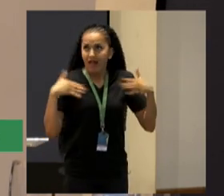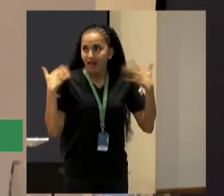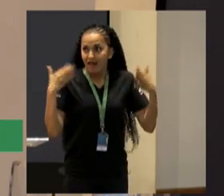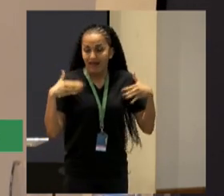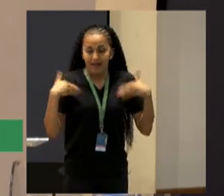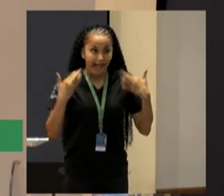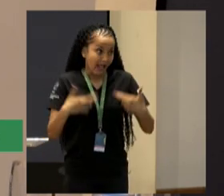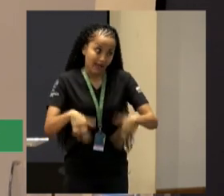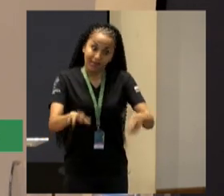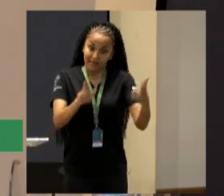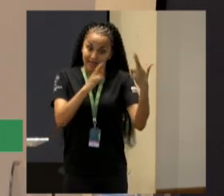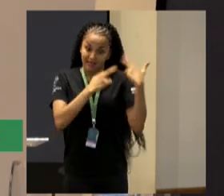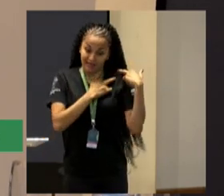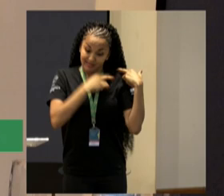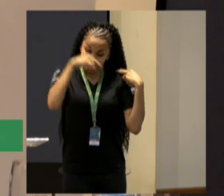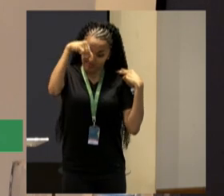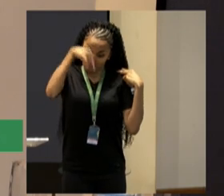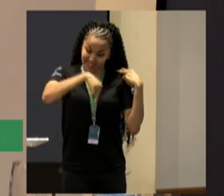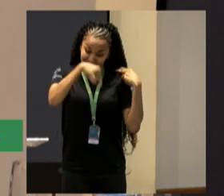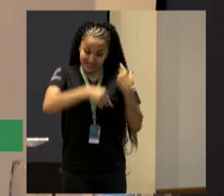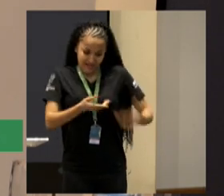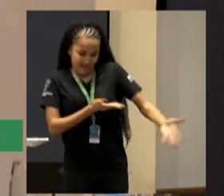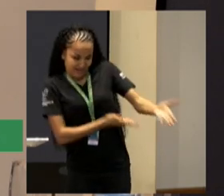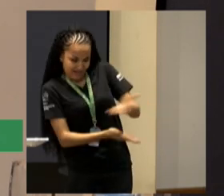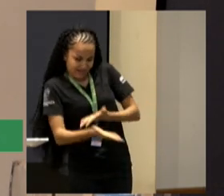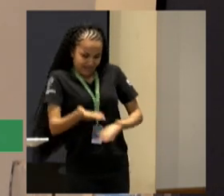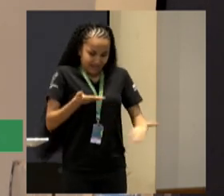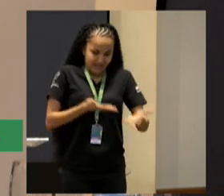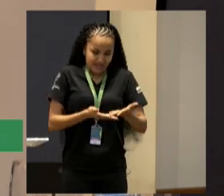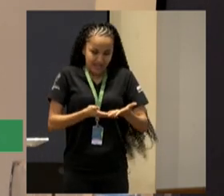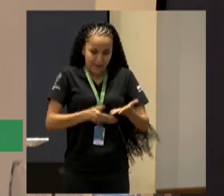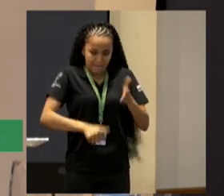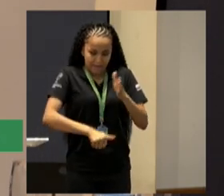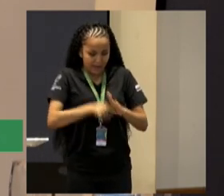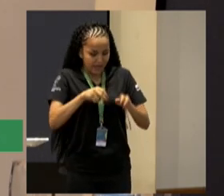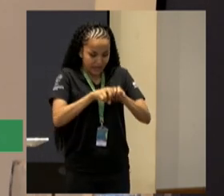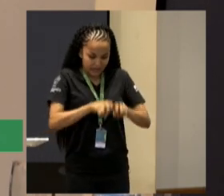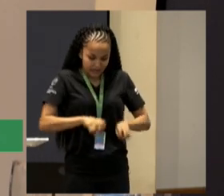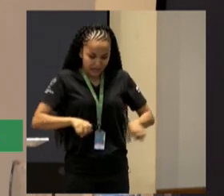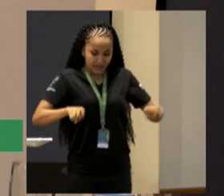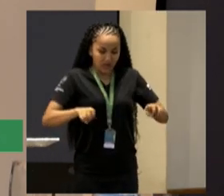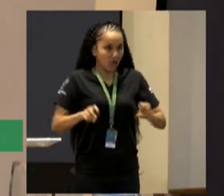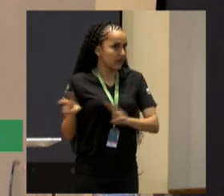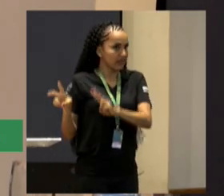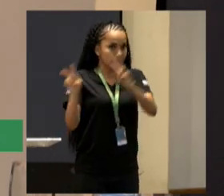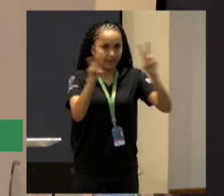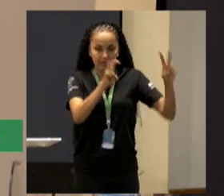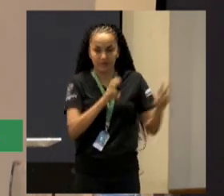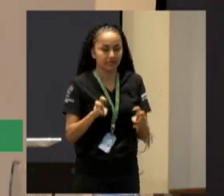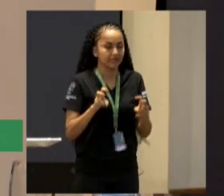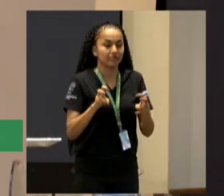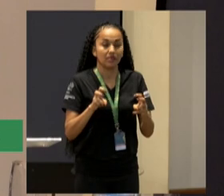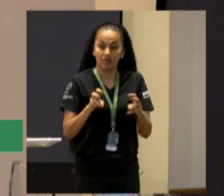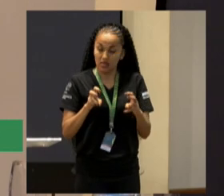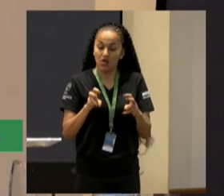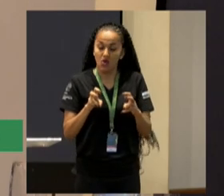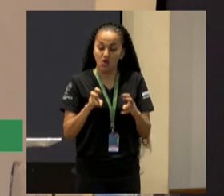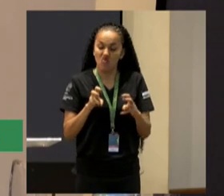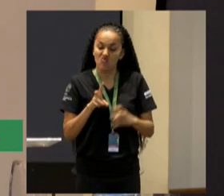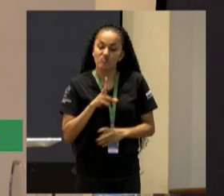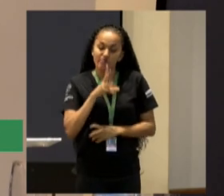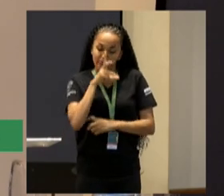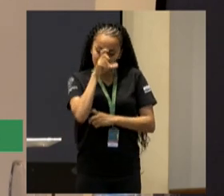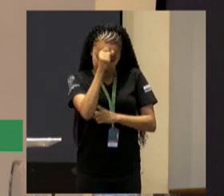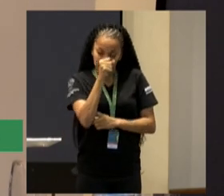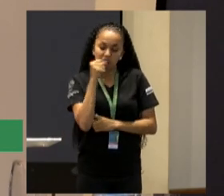da responsabilidade de estar aqui fazendo a mediação dessa primeira mesa com esse tema tão potente,